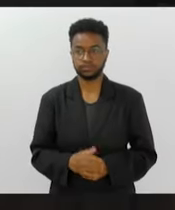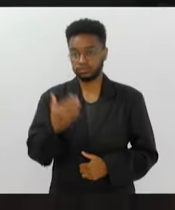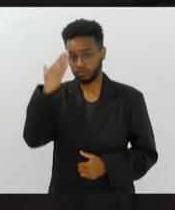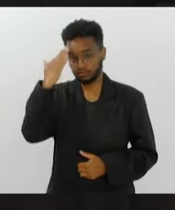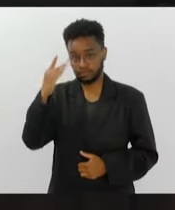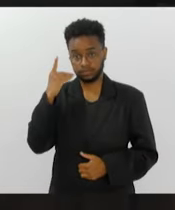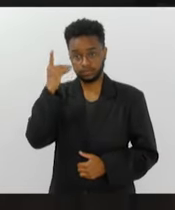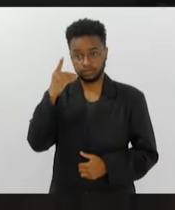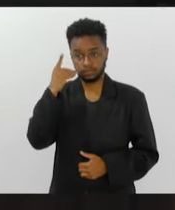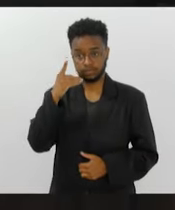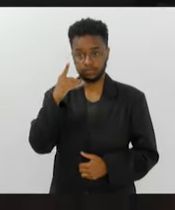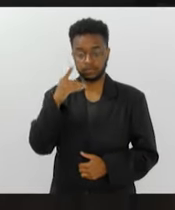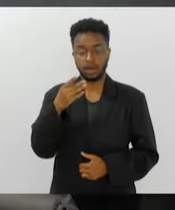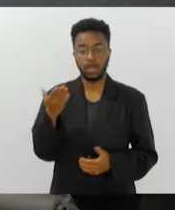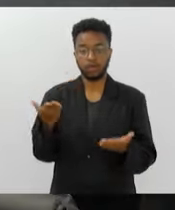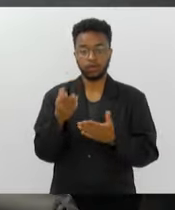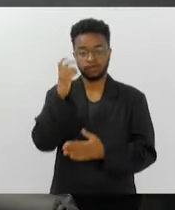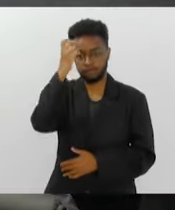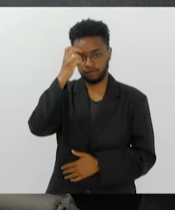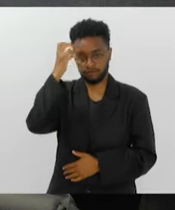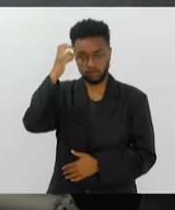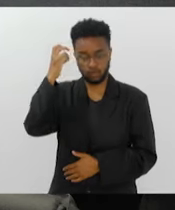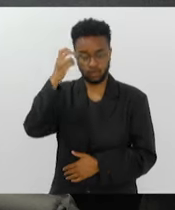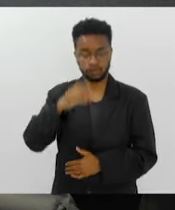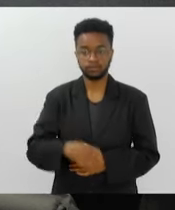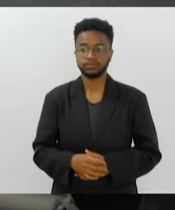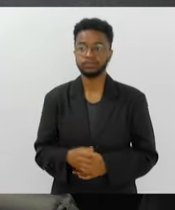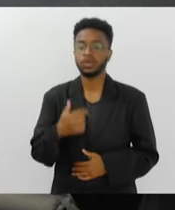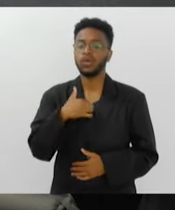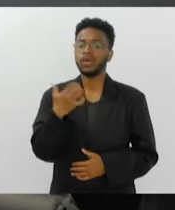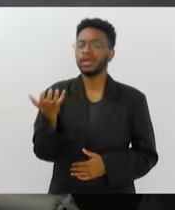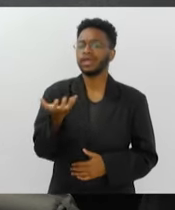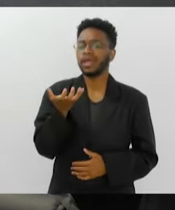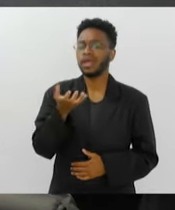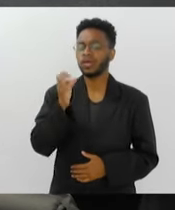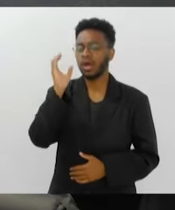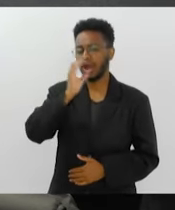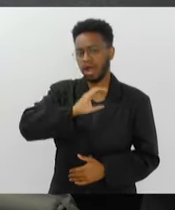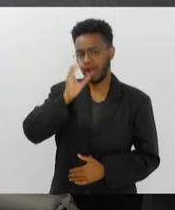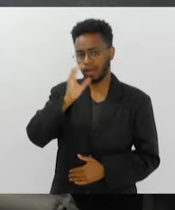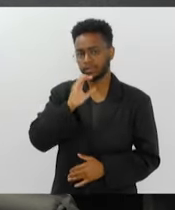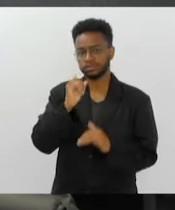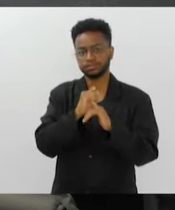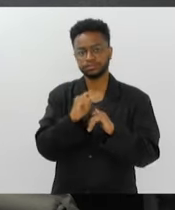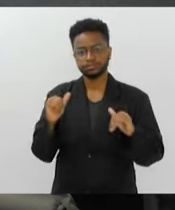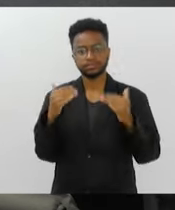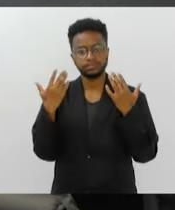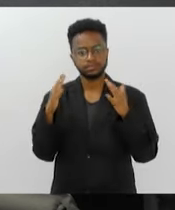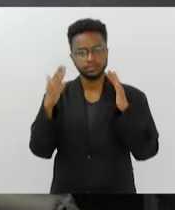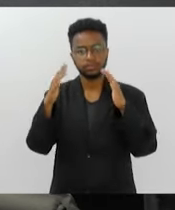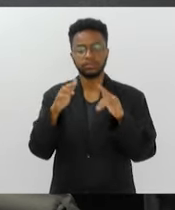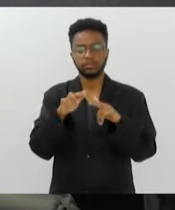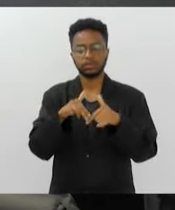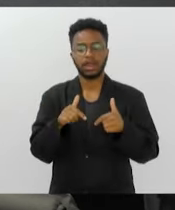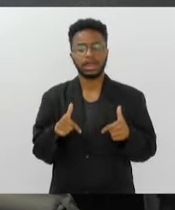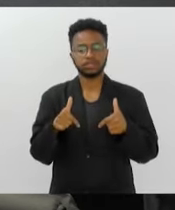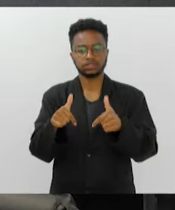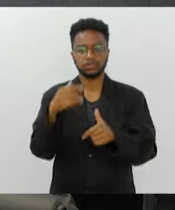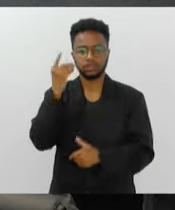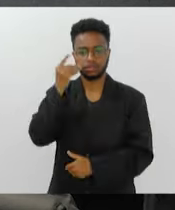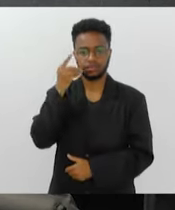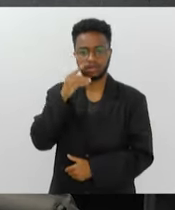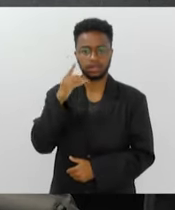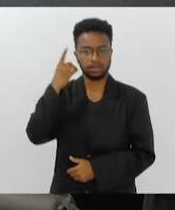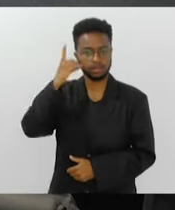Don deputada Veroni por favor eu queria muito rapidamente parabenizar a iniciativa da minha colega deputada